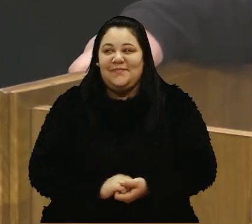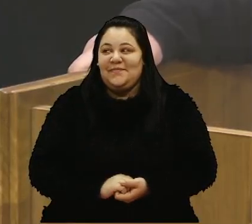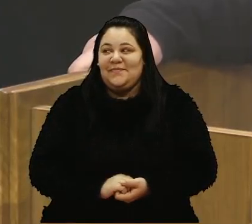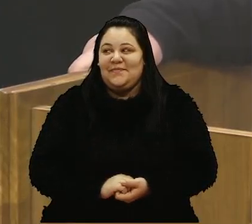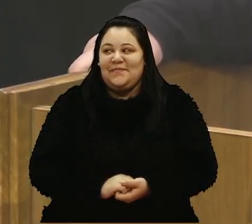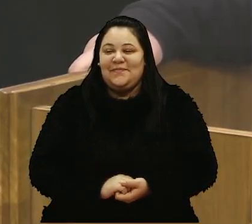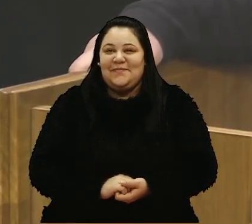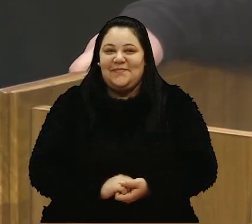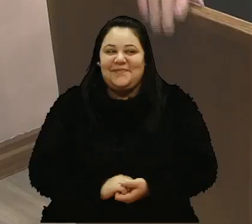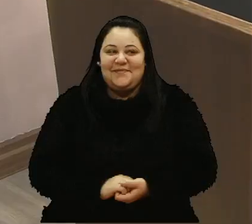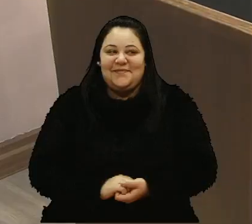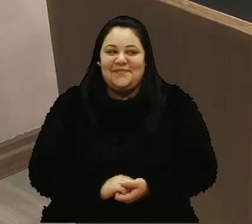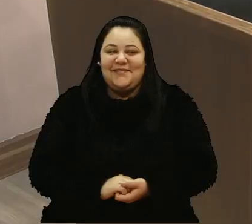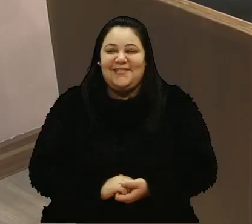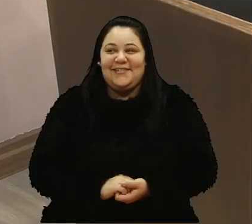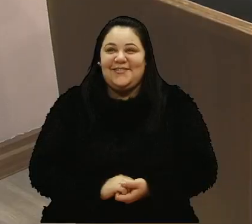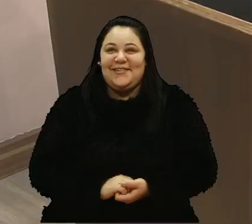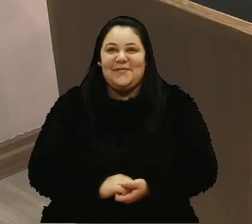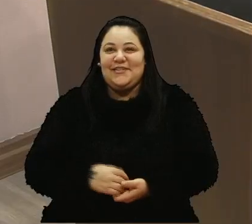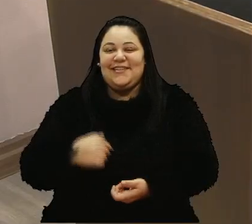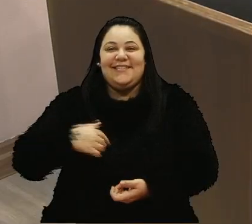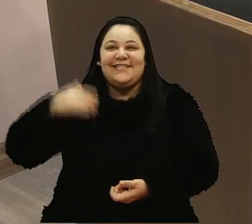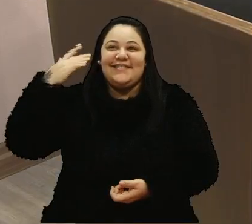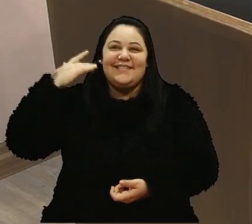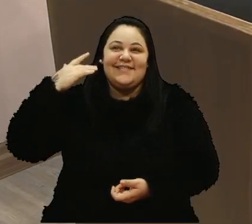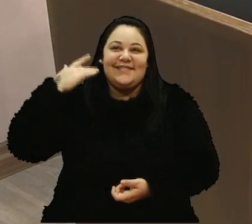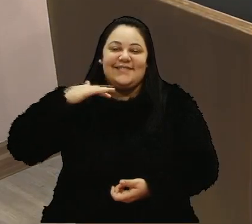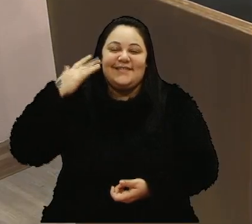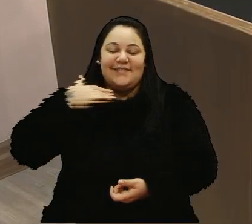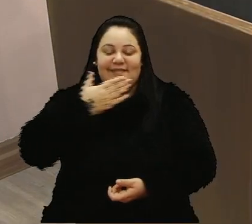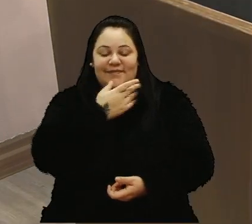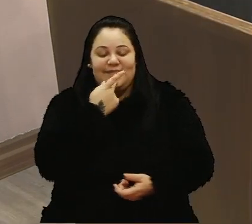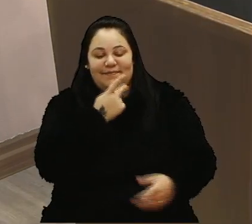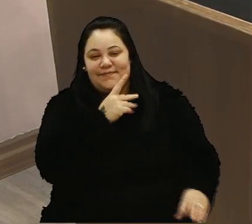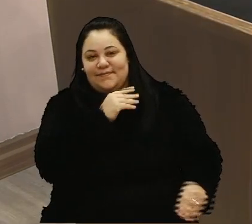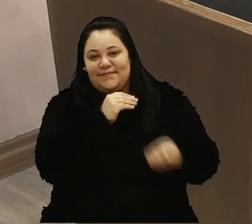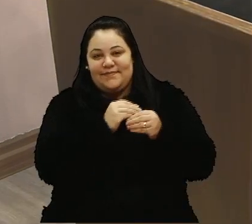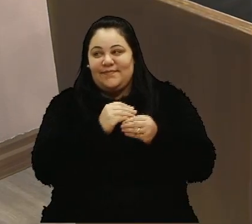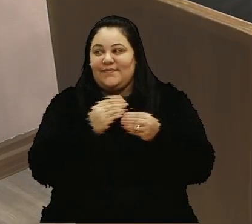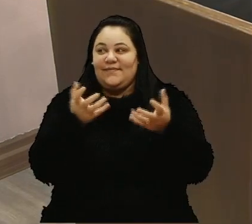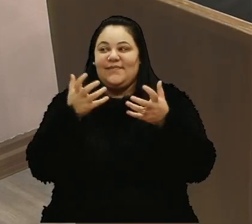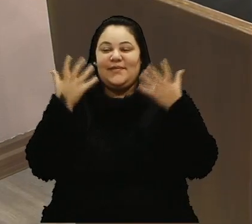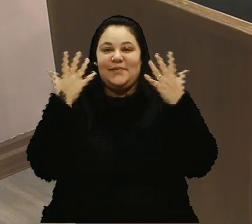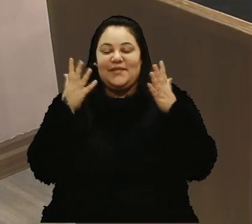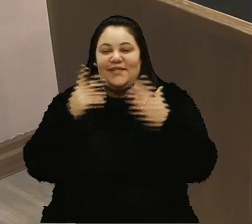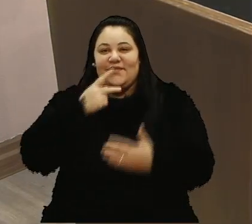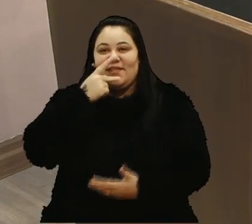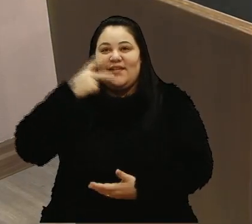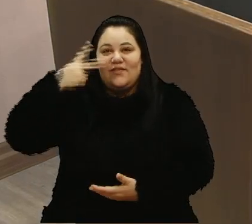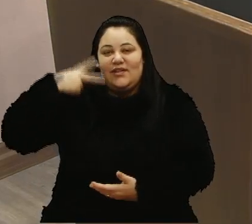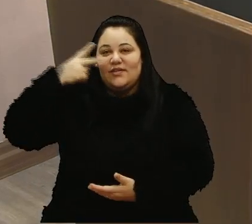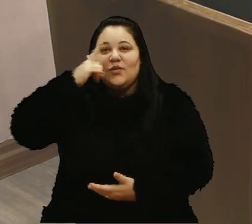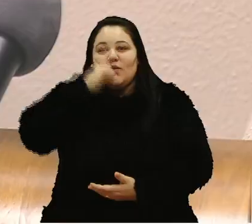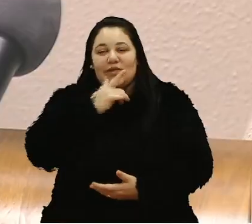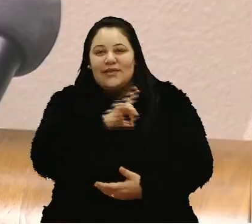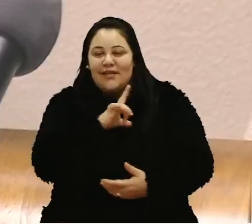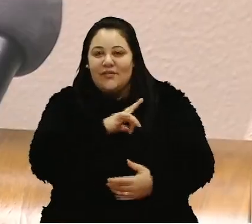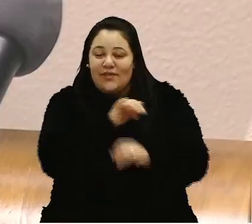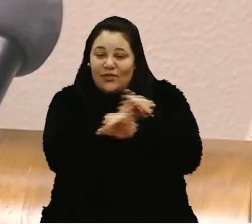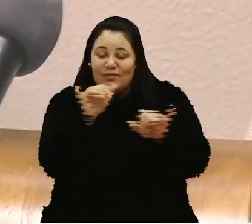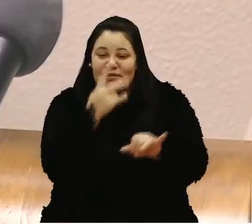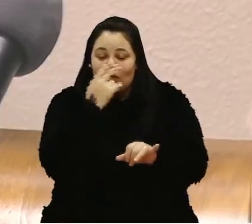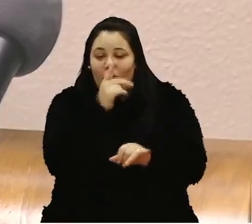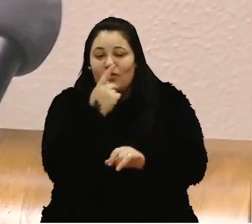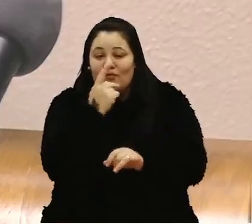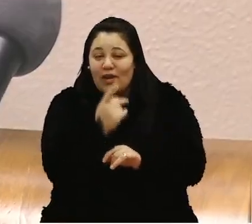Vereadora, pois não, Andressa? Vereador Eloy Fristo, lhe parabenizar e dizer que quando o vereador Lucas trouxe ontem a informação e o senhor trouxe agora